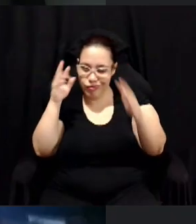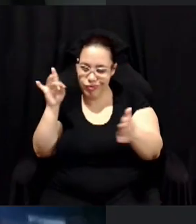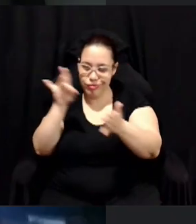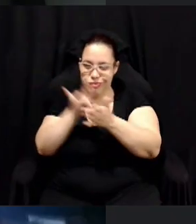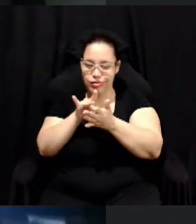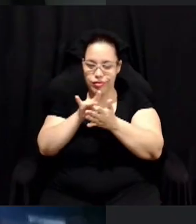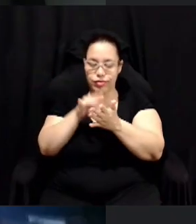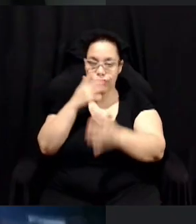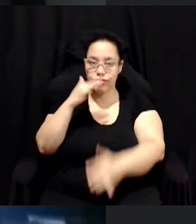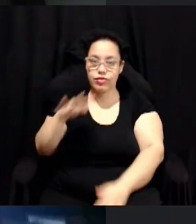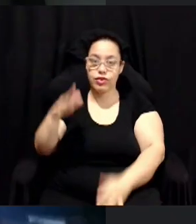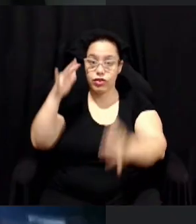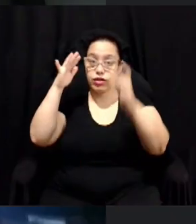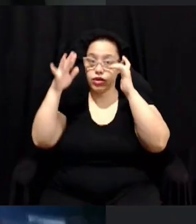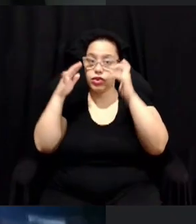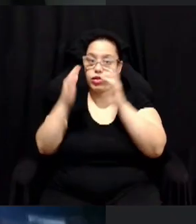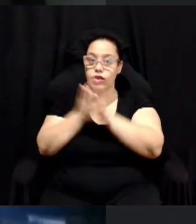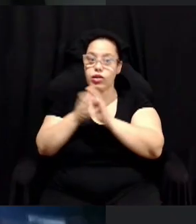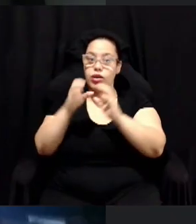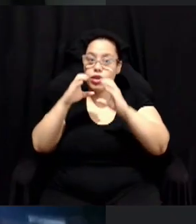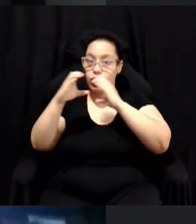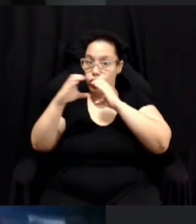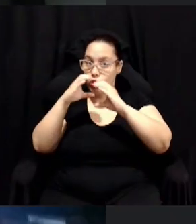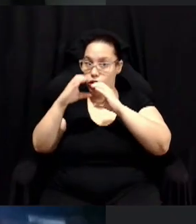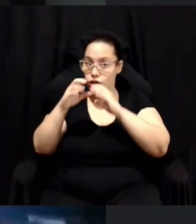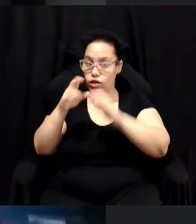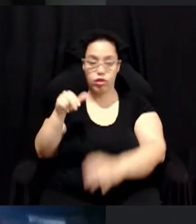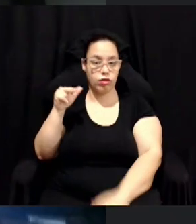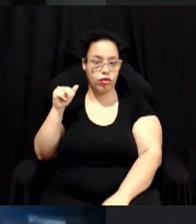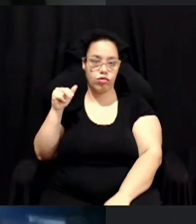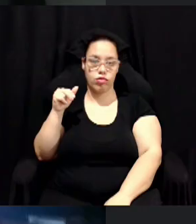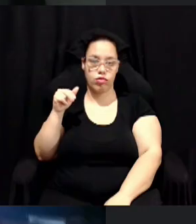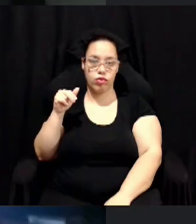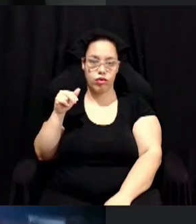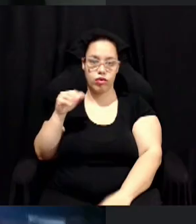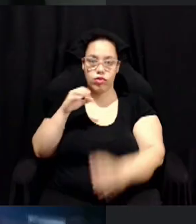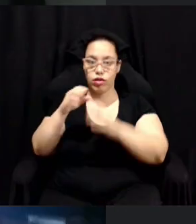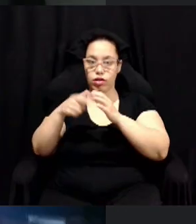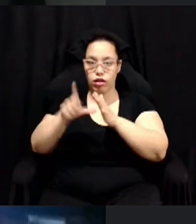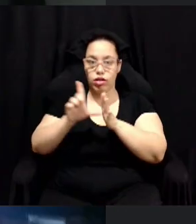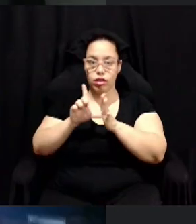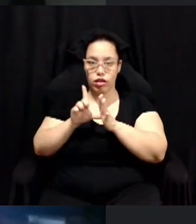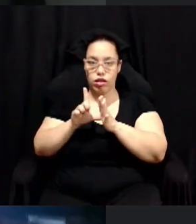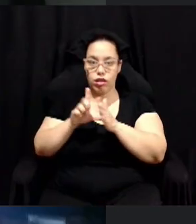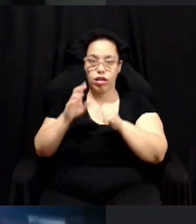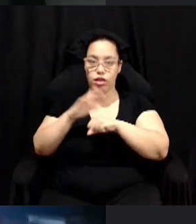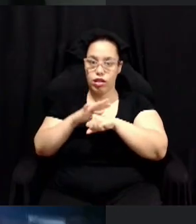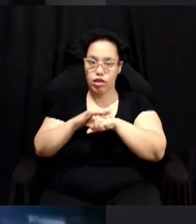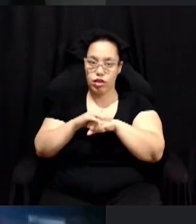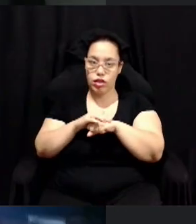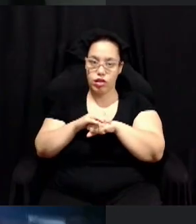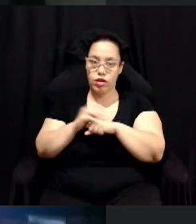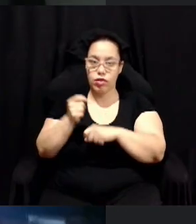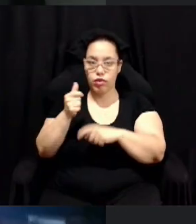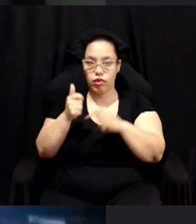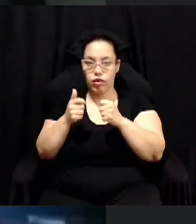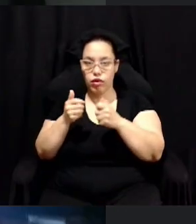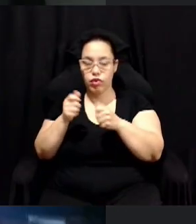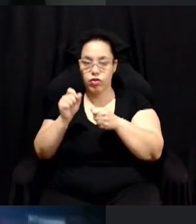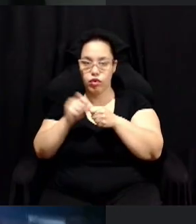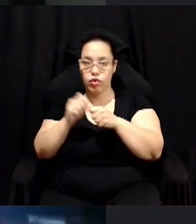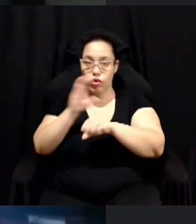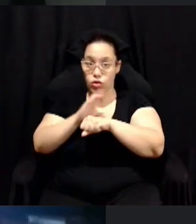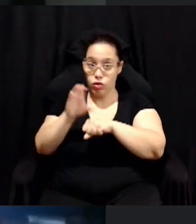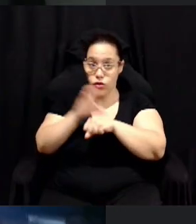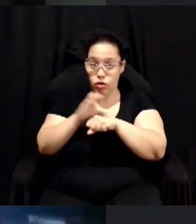tinha sonho de ser cantora. Nunca cantei antes de ter doença. Há pouco tempo atrás comecei a fazer aula de